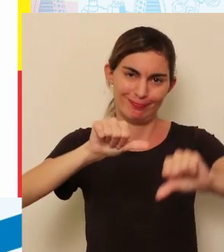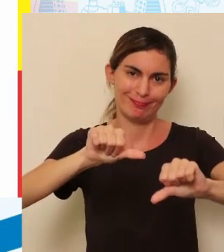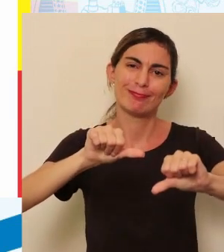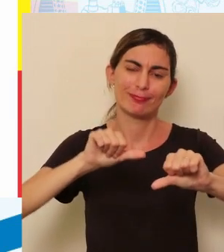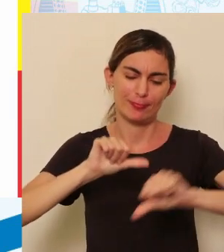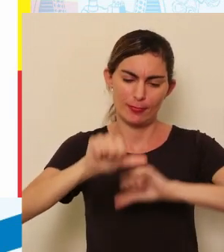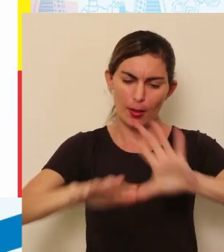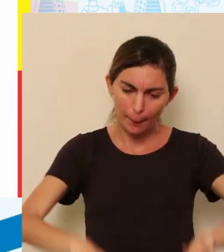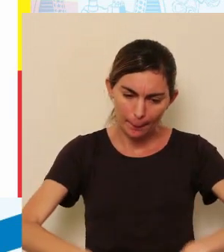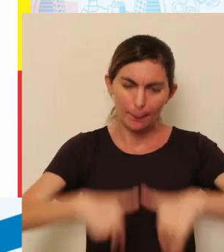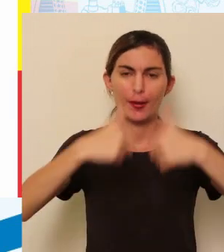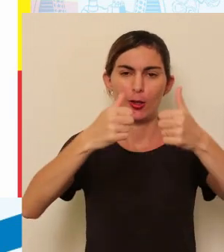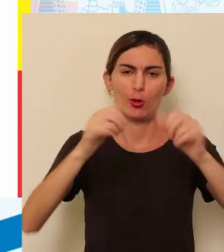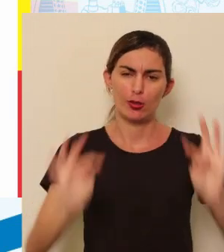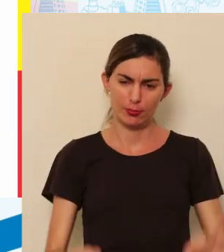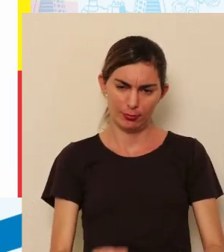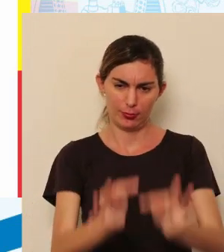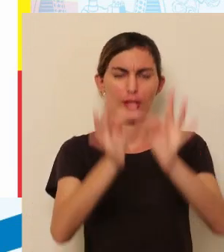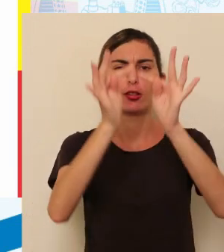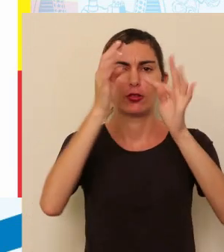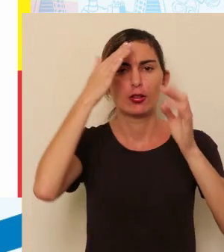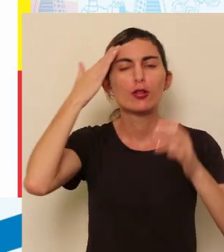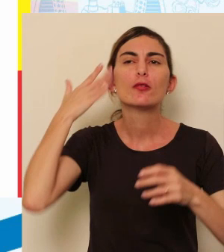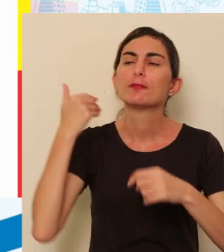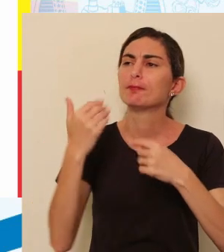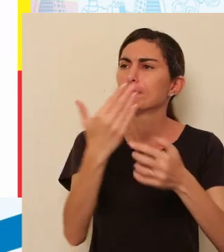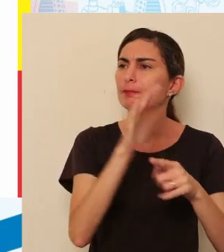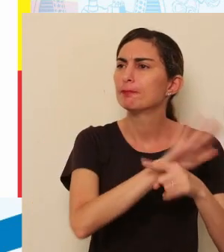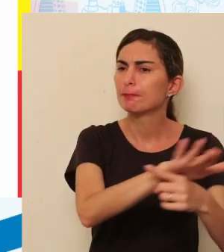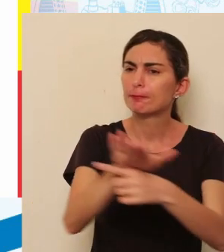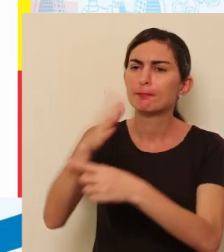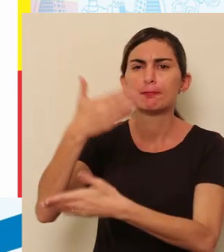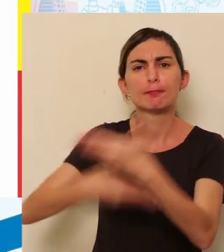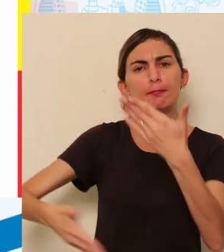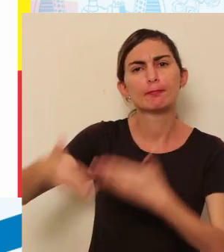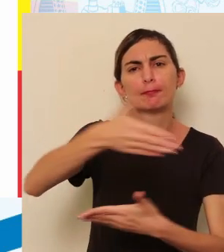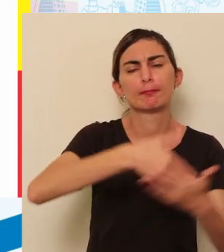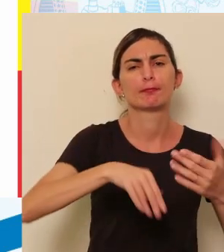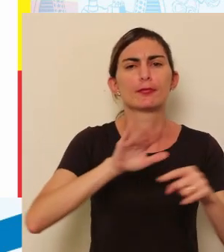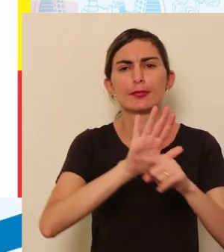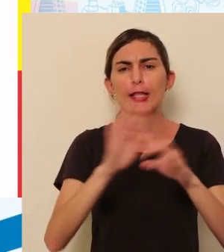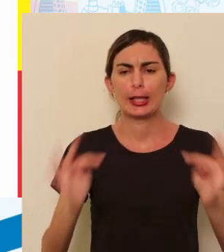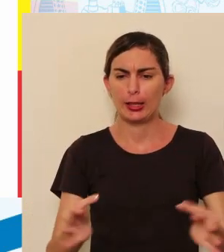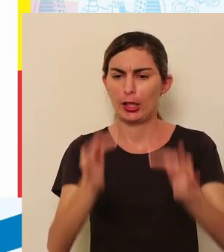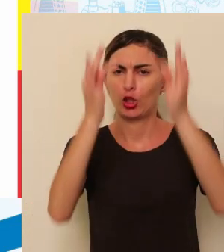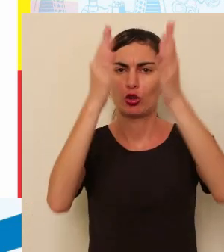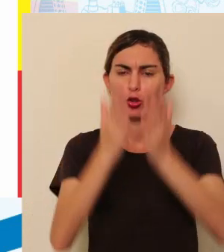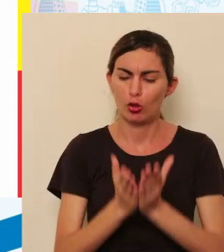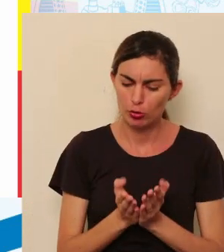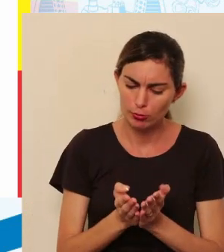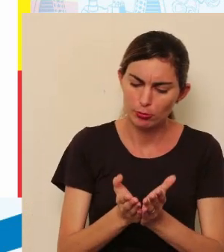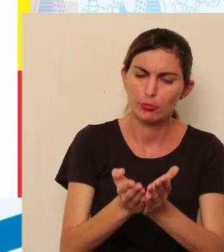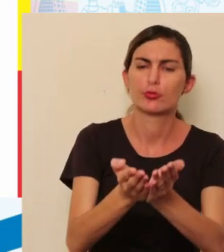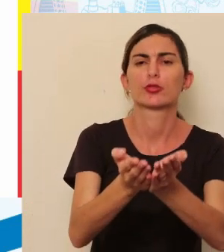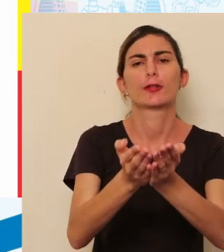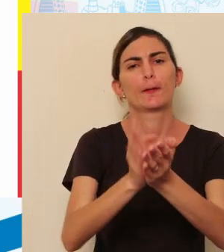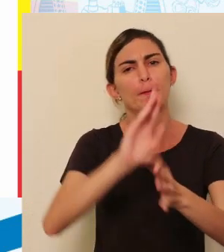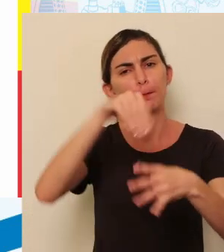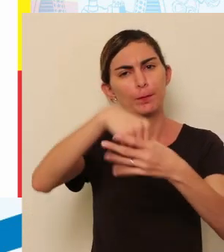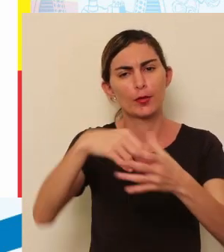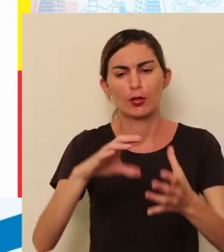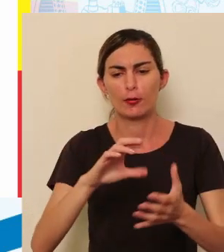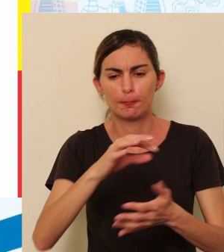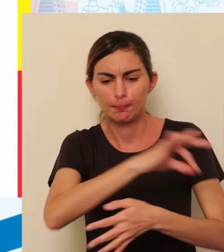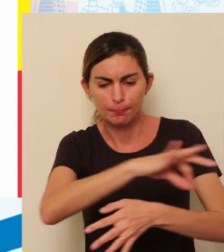ressignificando, reformulando, melhorando tecnologias que possibilitaram o melhoramento tecnológico das embarcações,